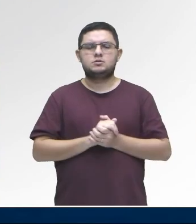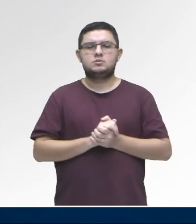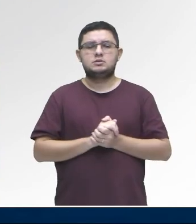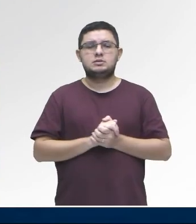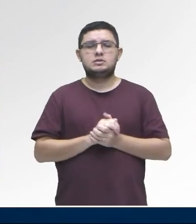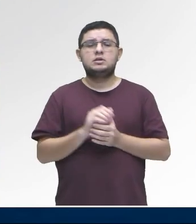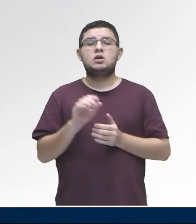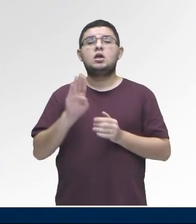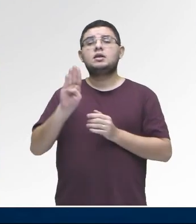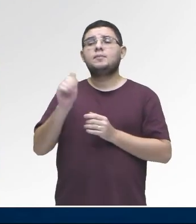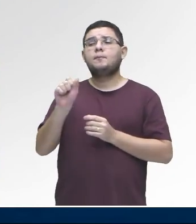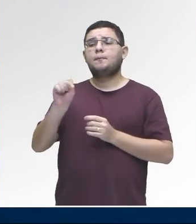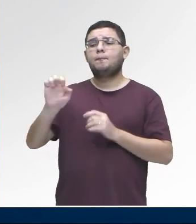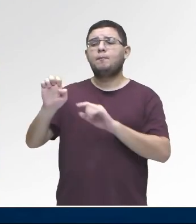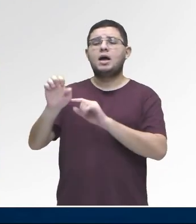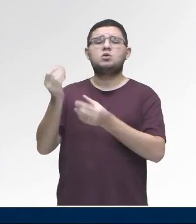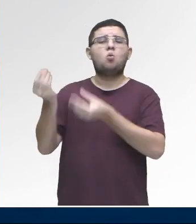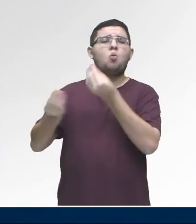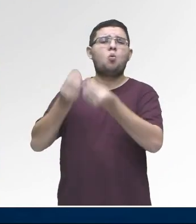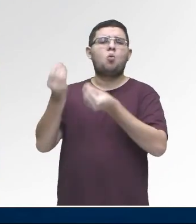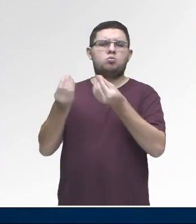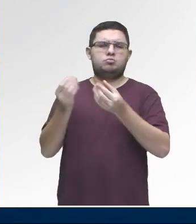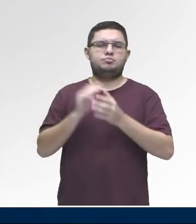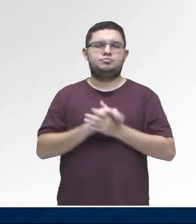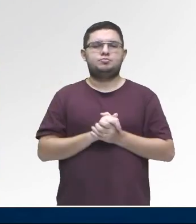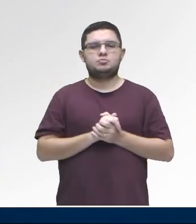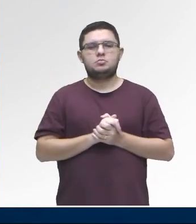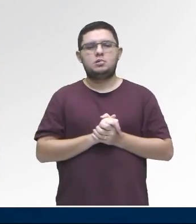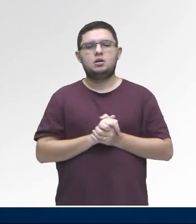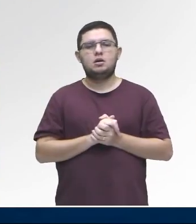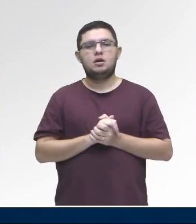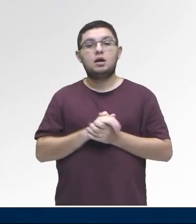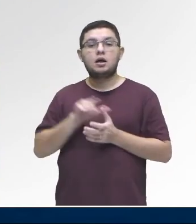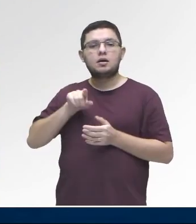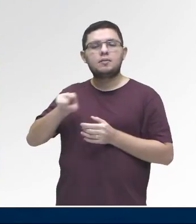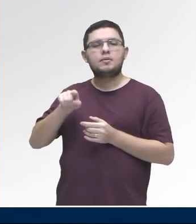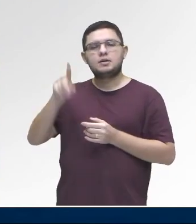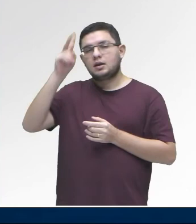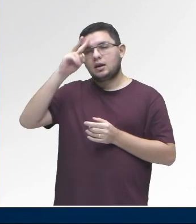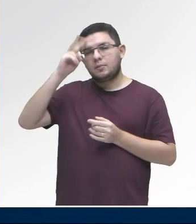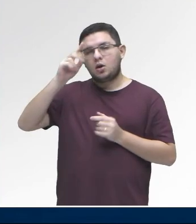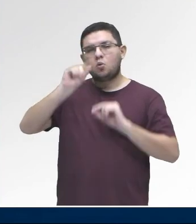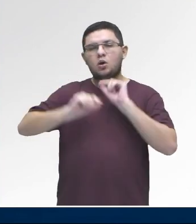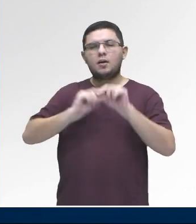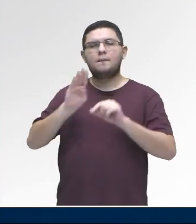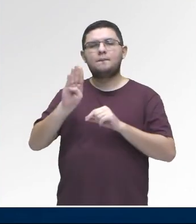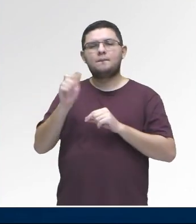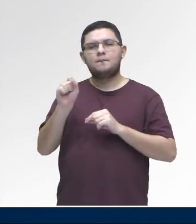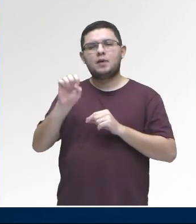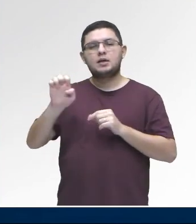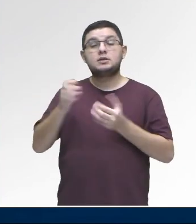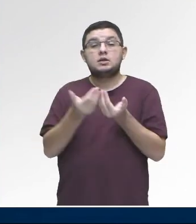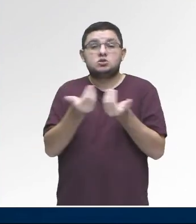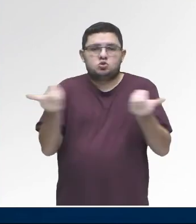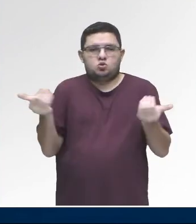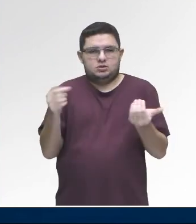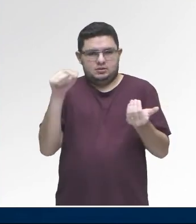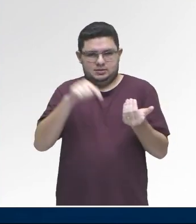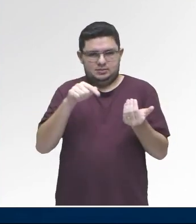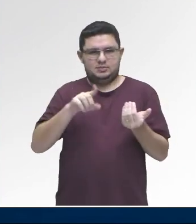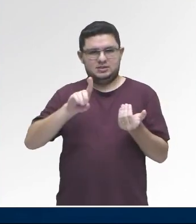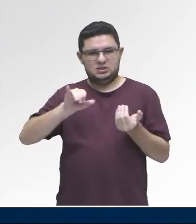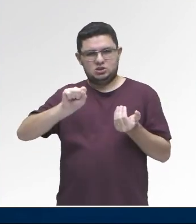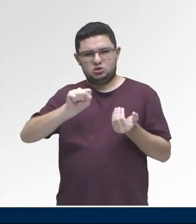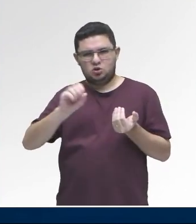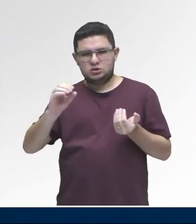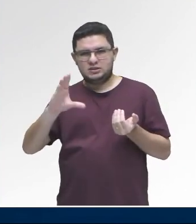uma base? A base, nós temos que lembrar que ela dissocia. O que